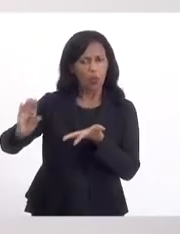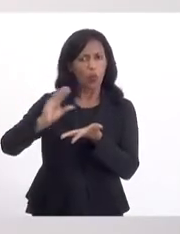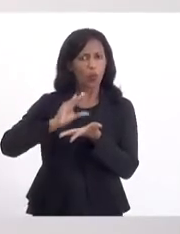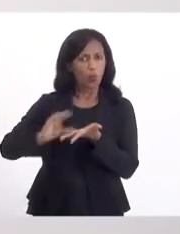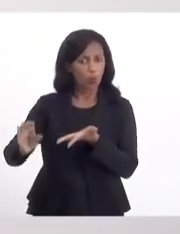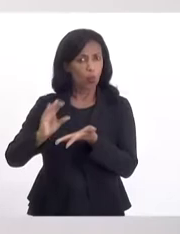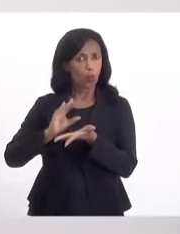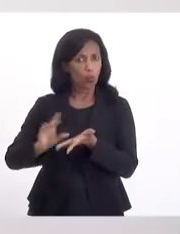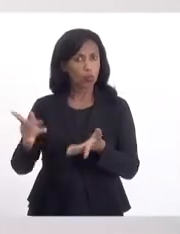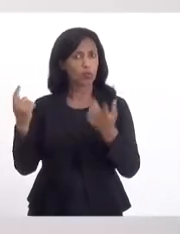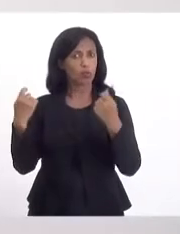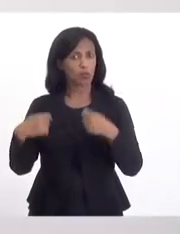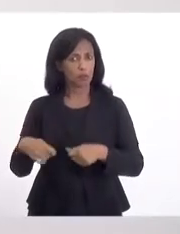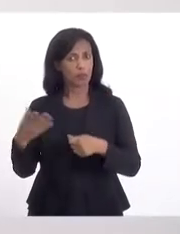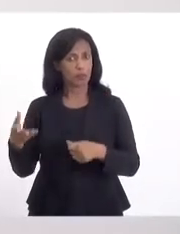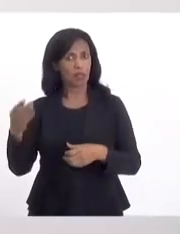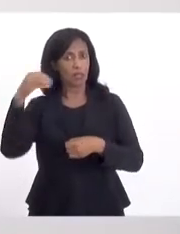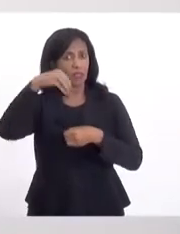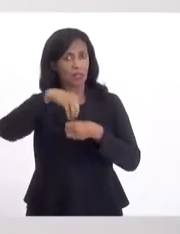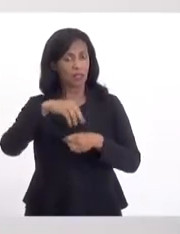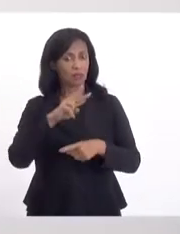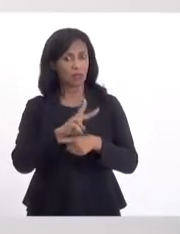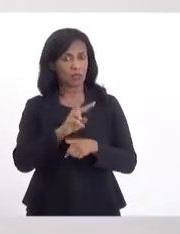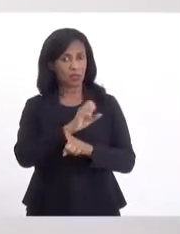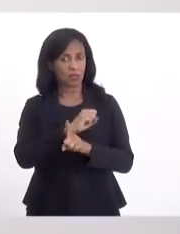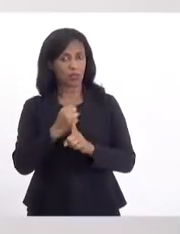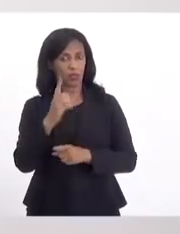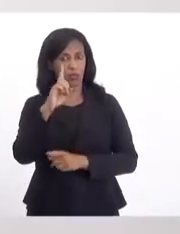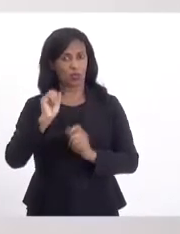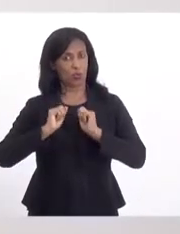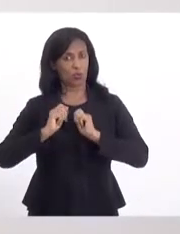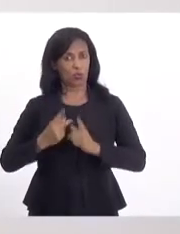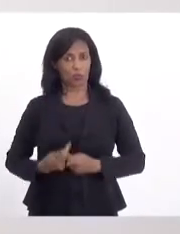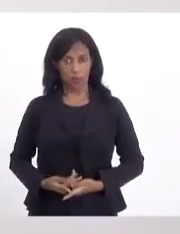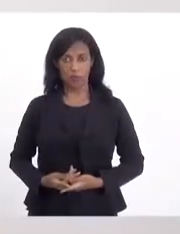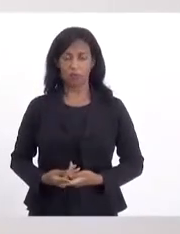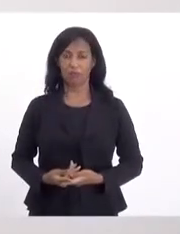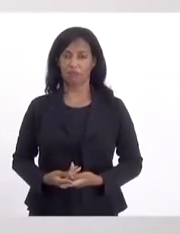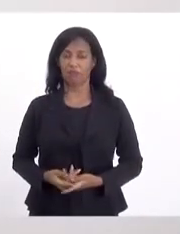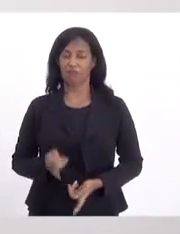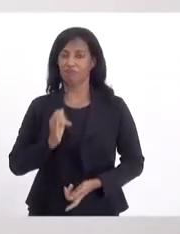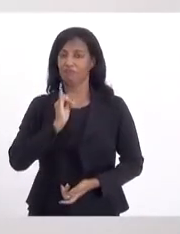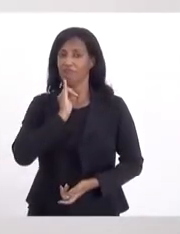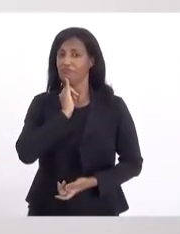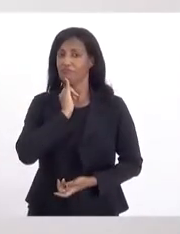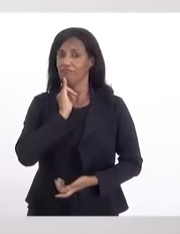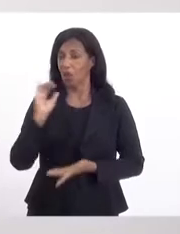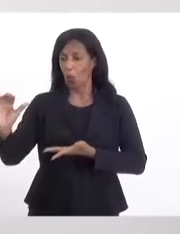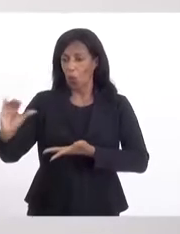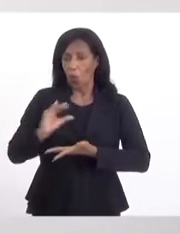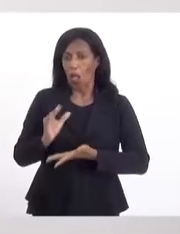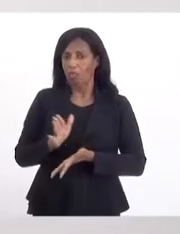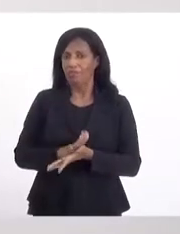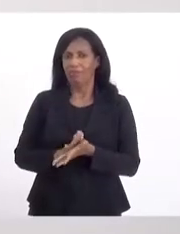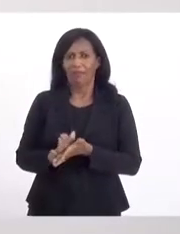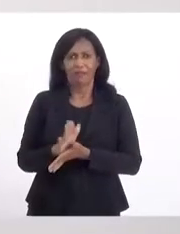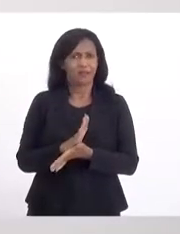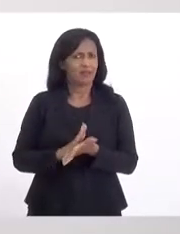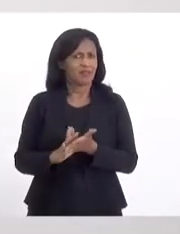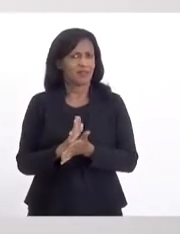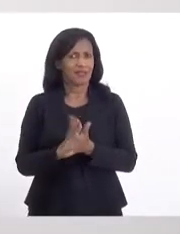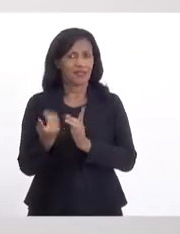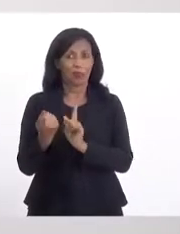deveriam estar na assistência social e direitos humanos, infelizmente, não chegaram. E,